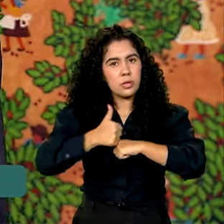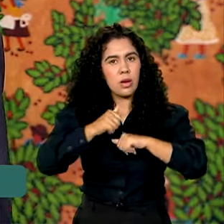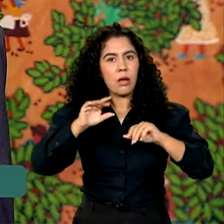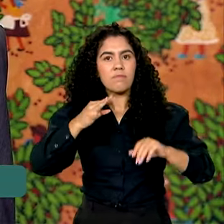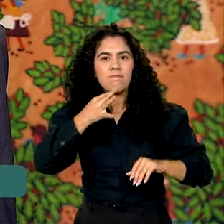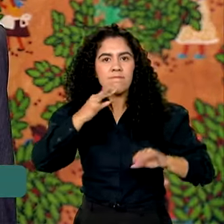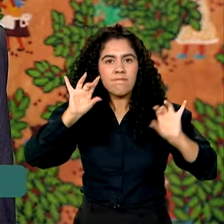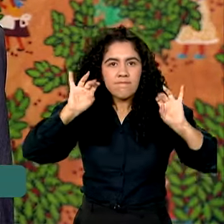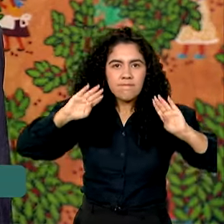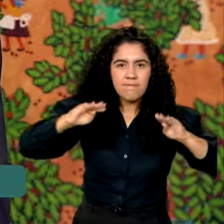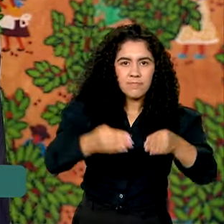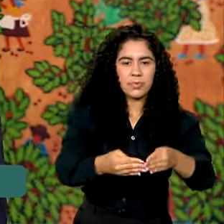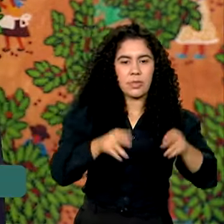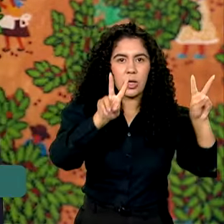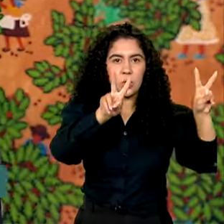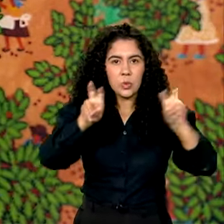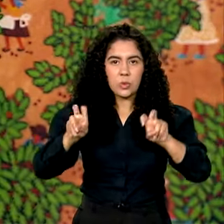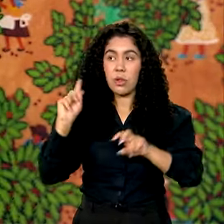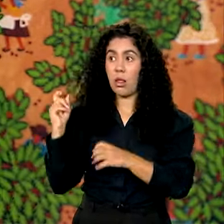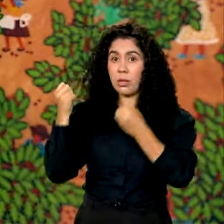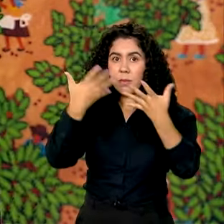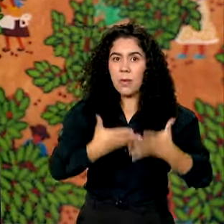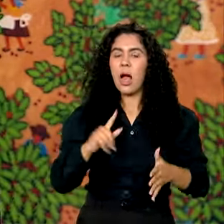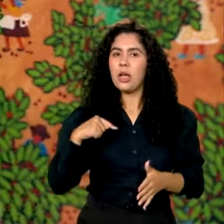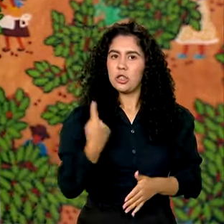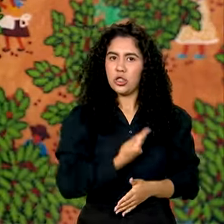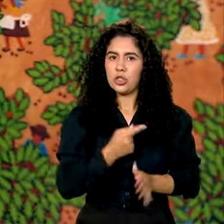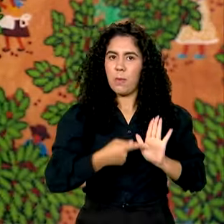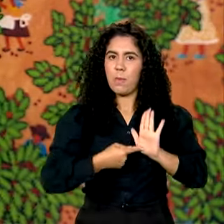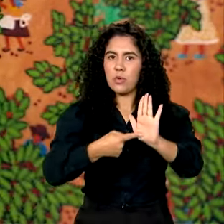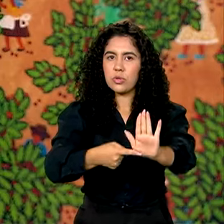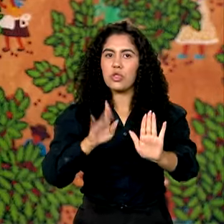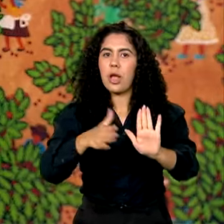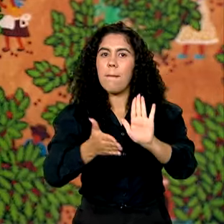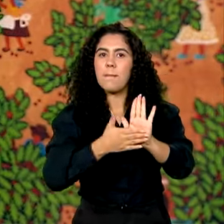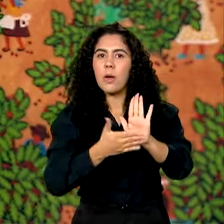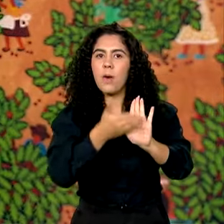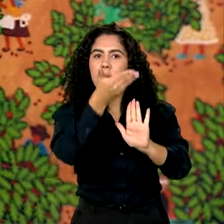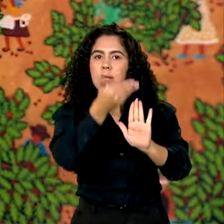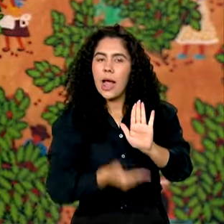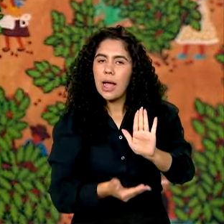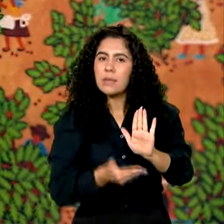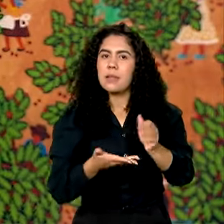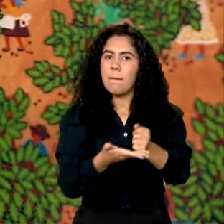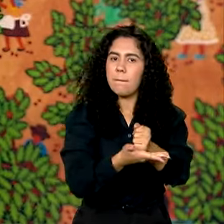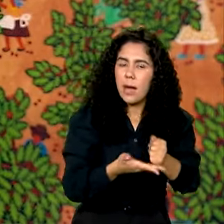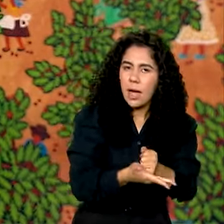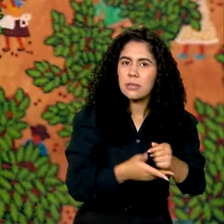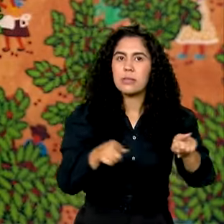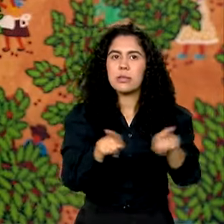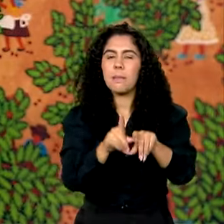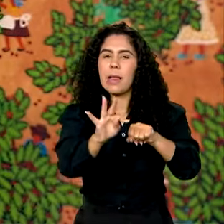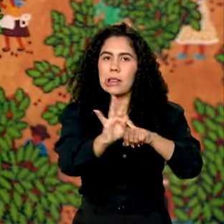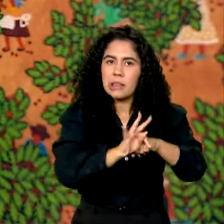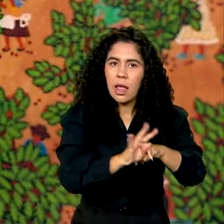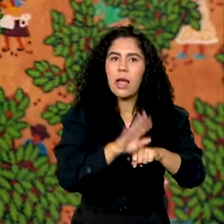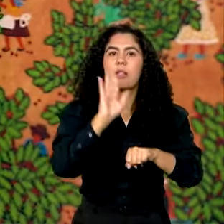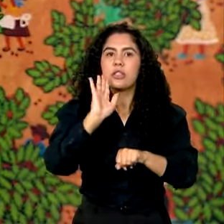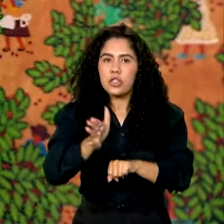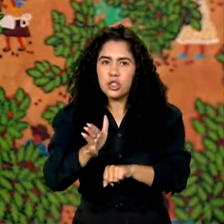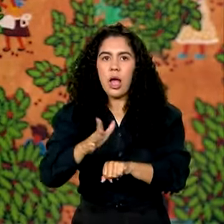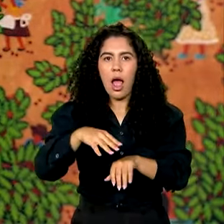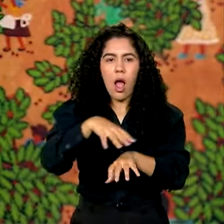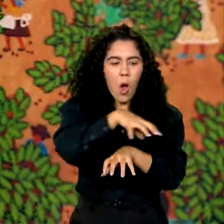Nós apresentamos uma proposta básica, uma proposta técnica, que passou por todos os setores do Ministério